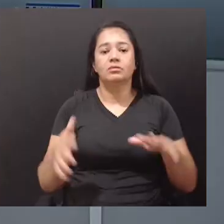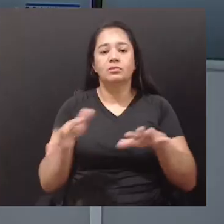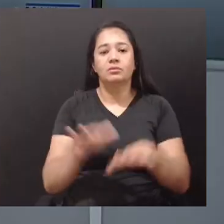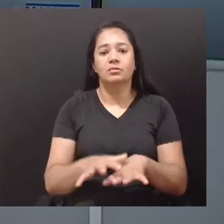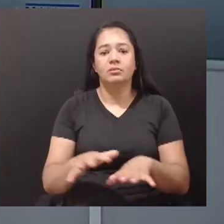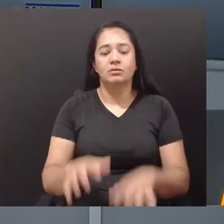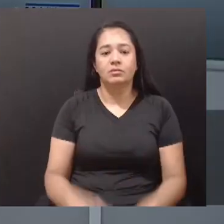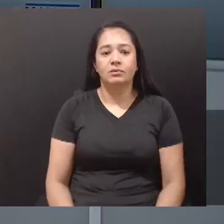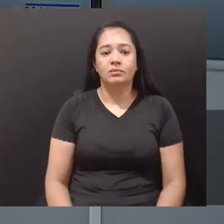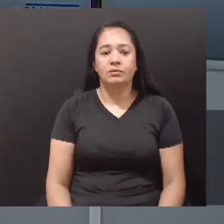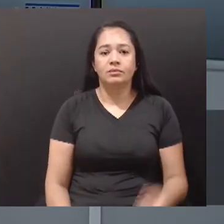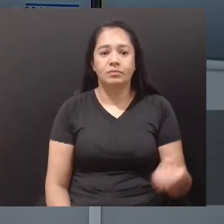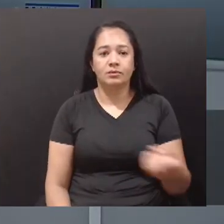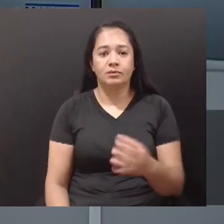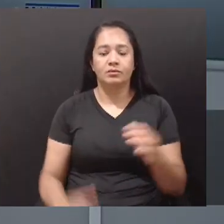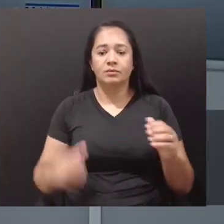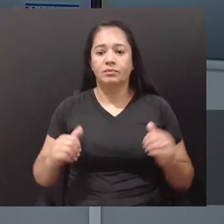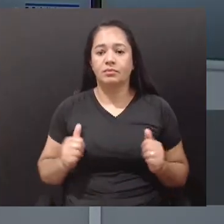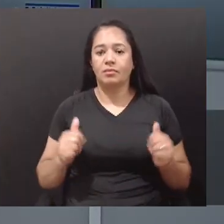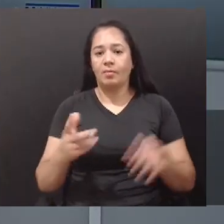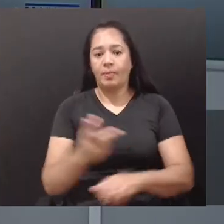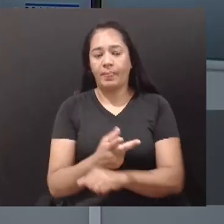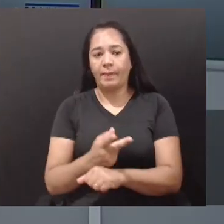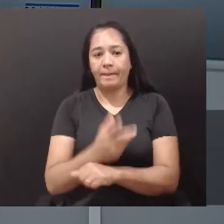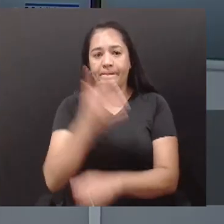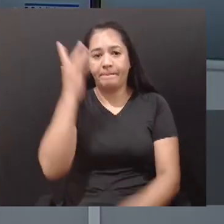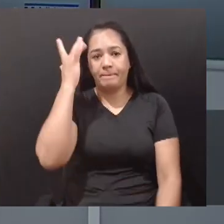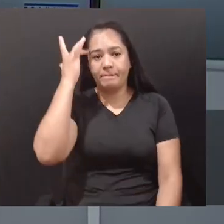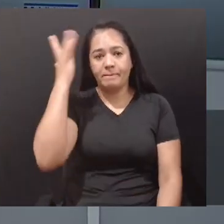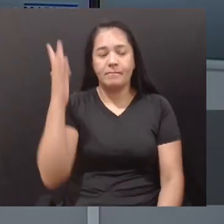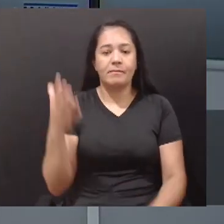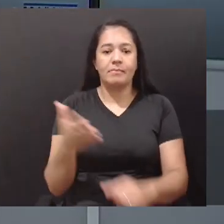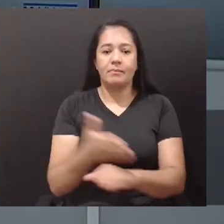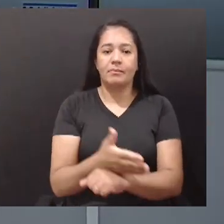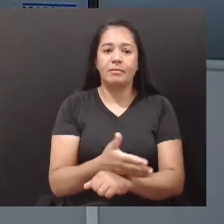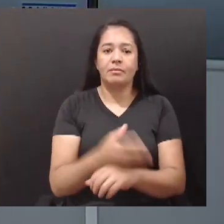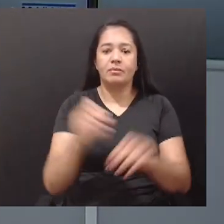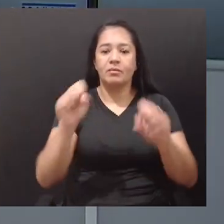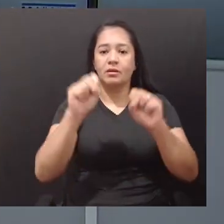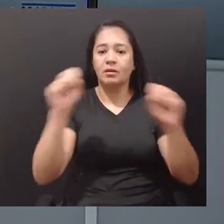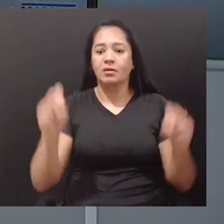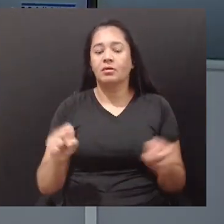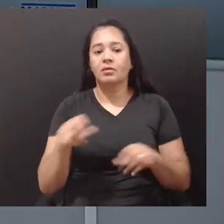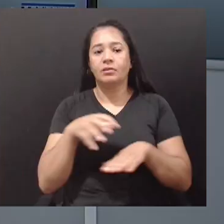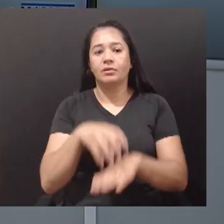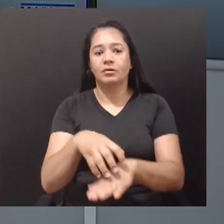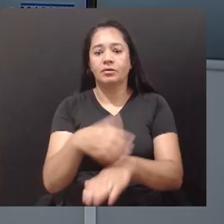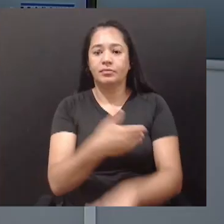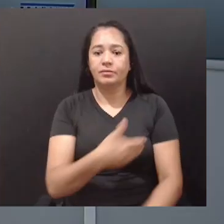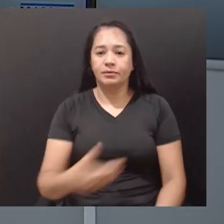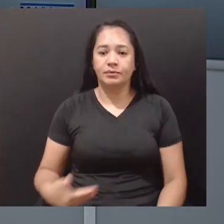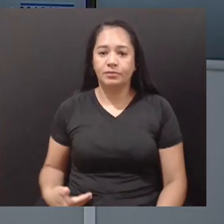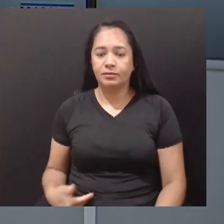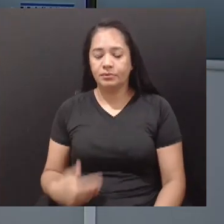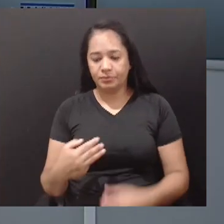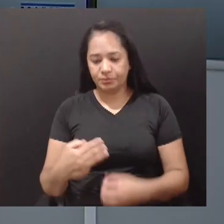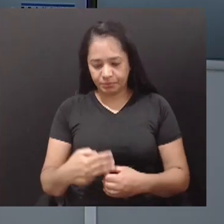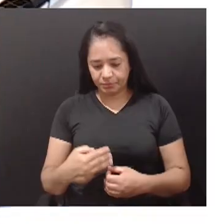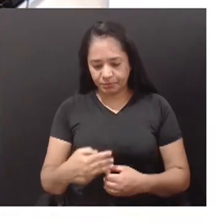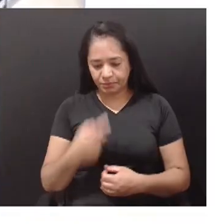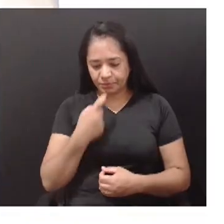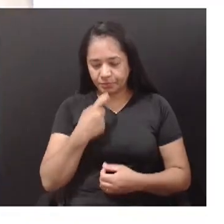A nova medida busca facilitar o acesso ao sistema de transporte público no município de